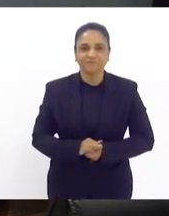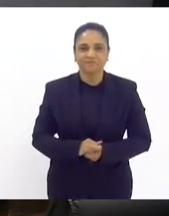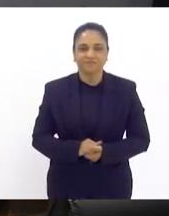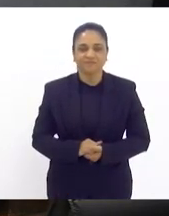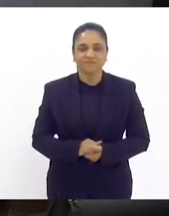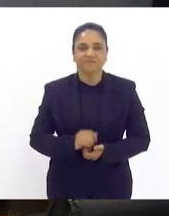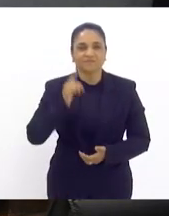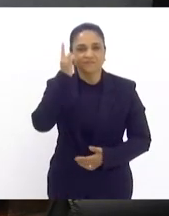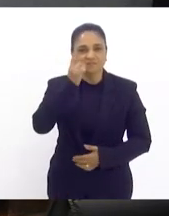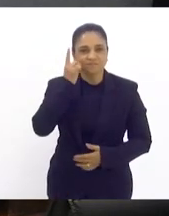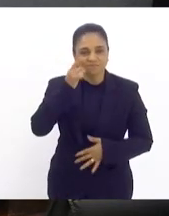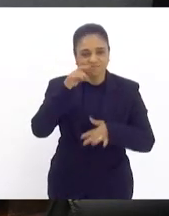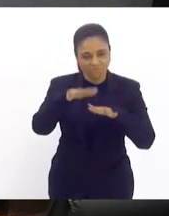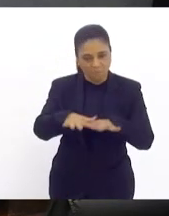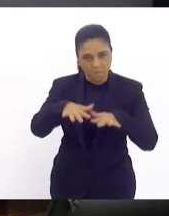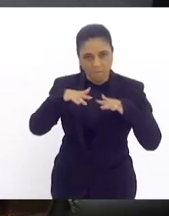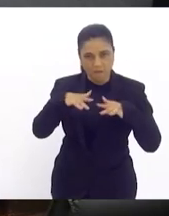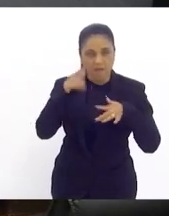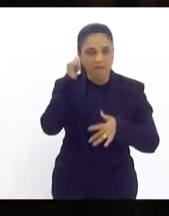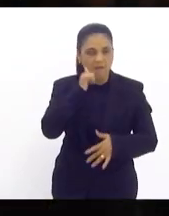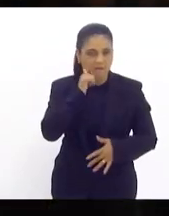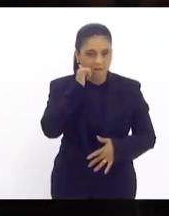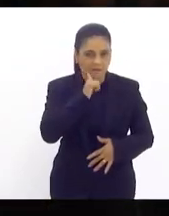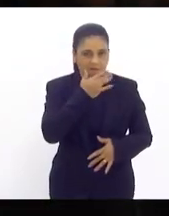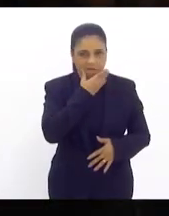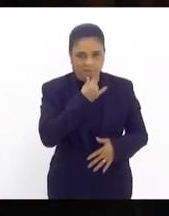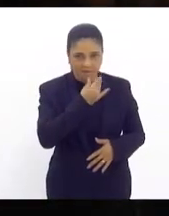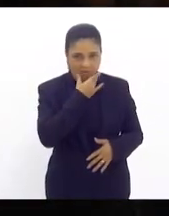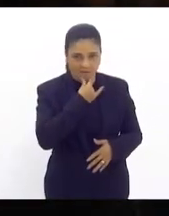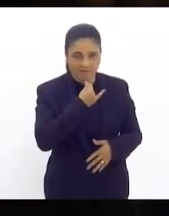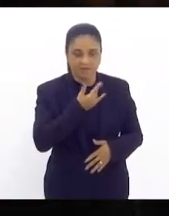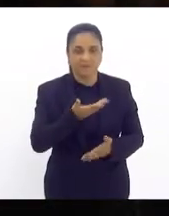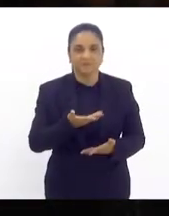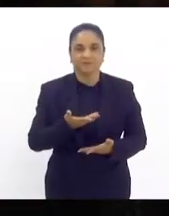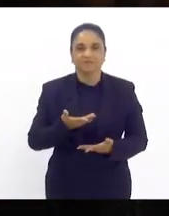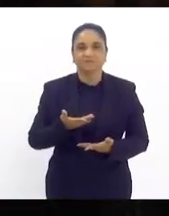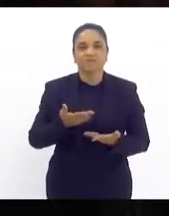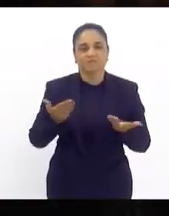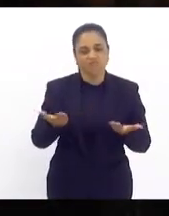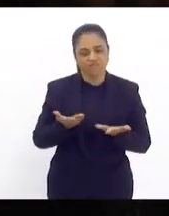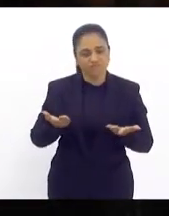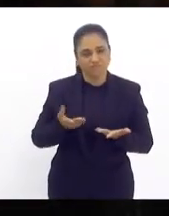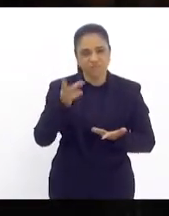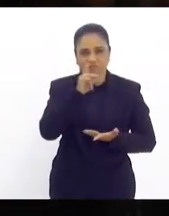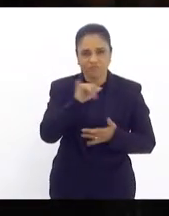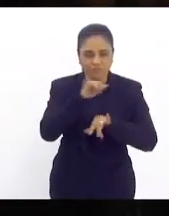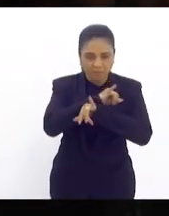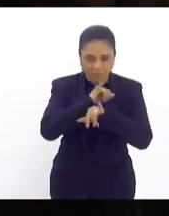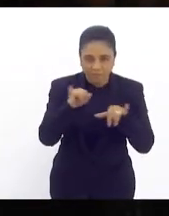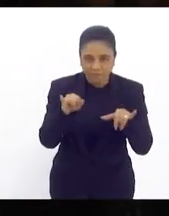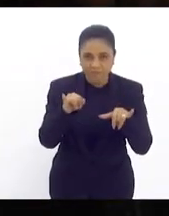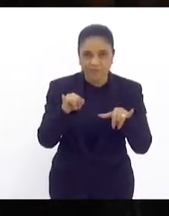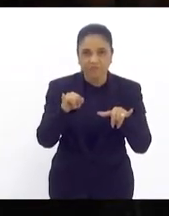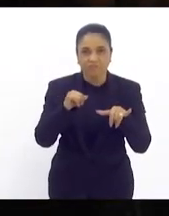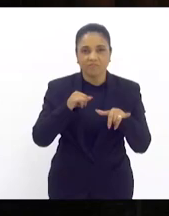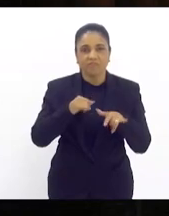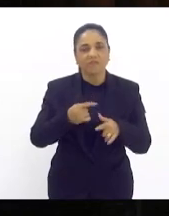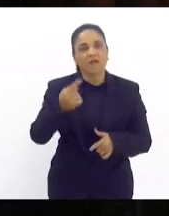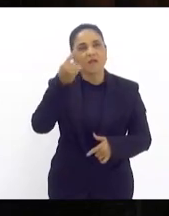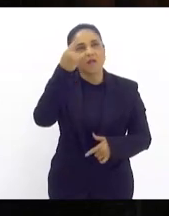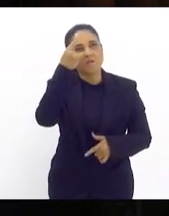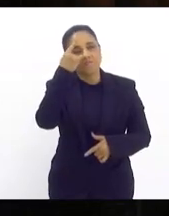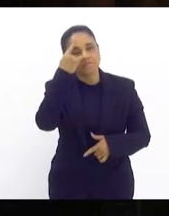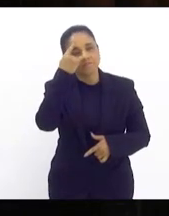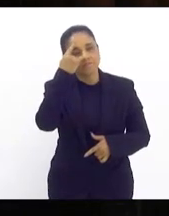deputados aqui presentes deputadas portanto dizendo o dia de hoje que a cabeça pensa